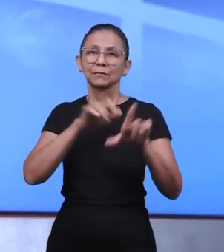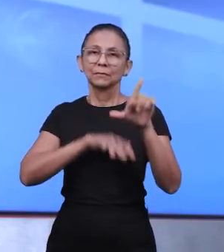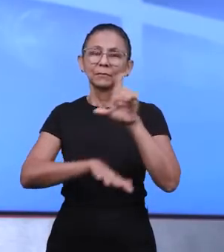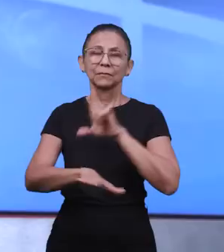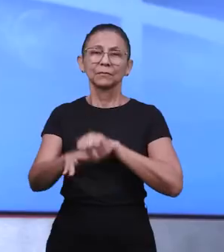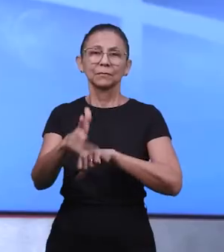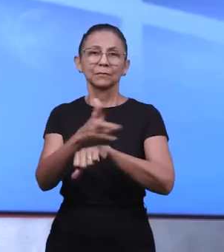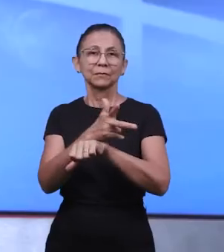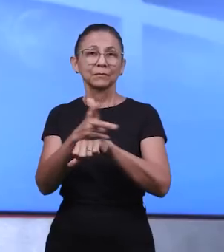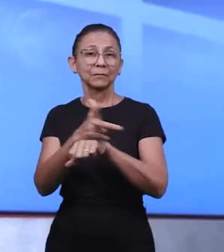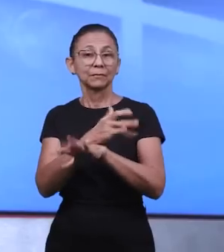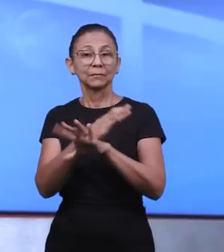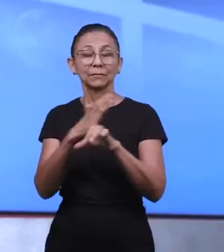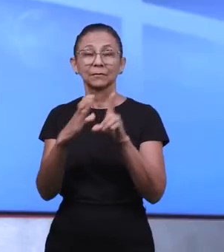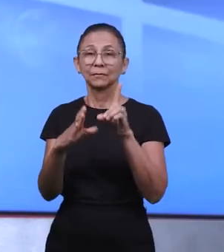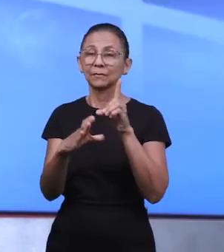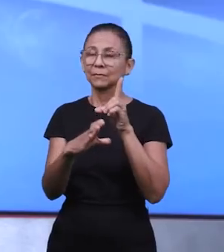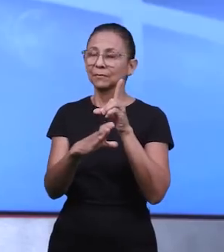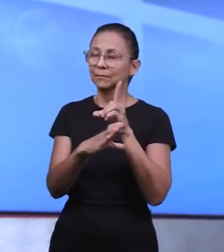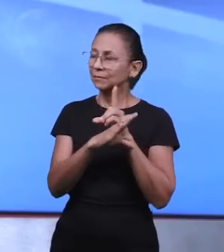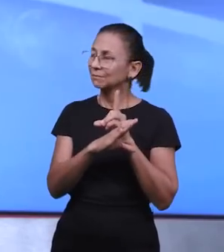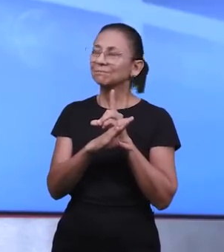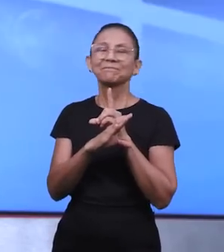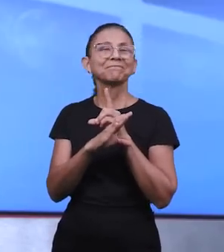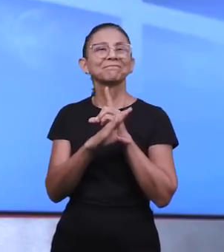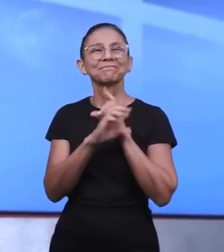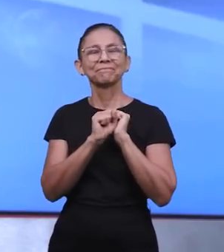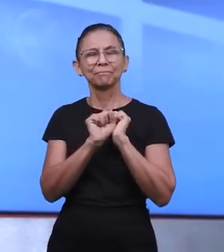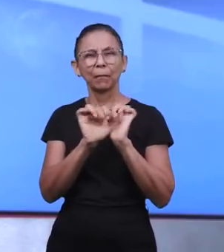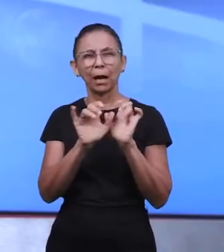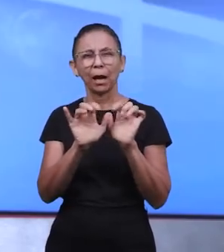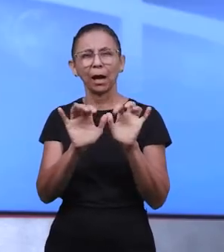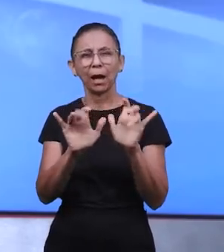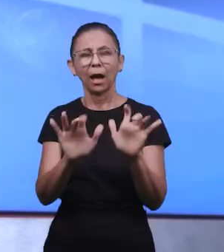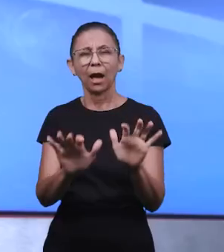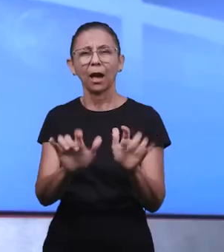nossos cultos. Compartilhe o Manaim News para que muitas pessoas sejam